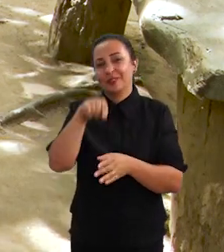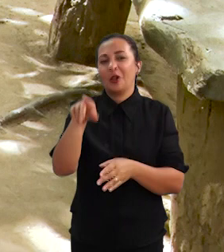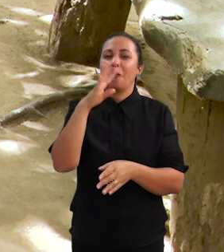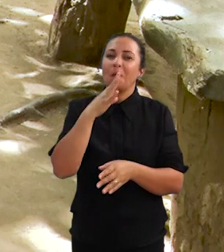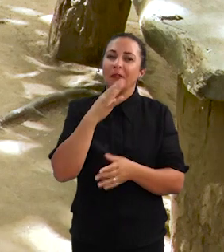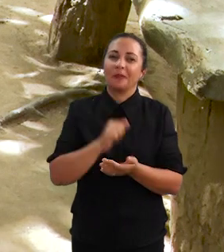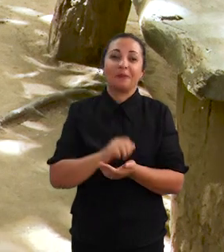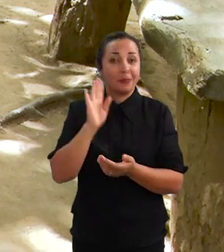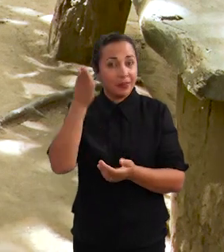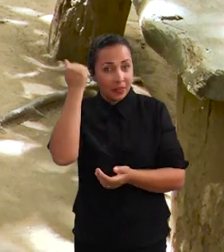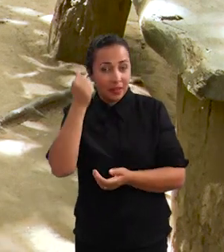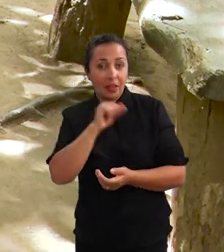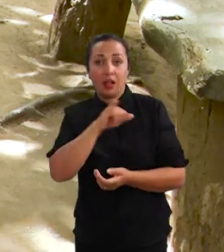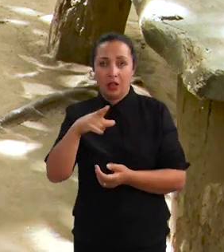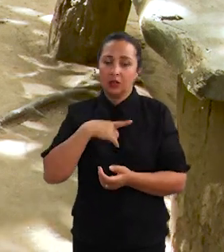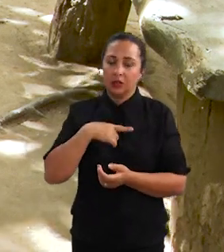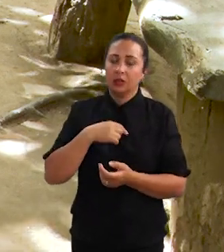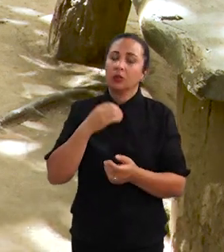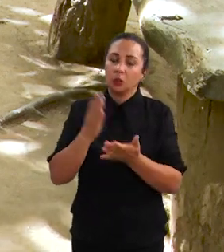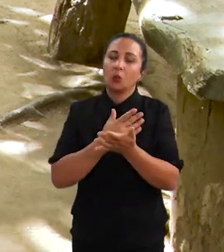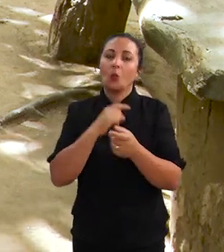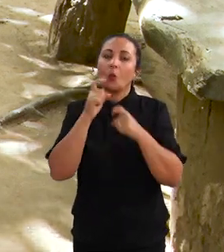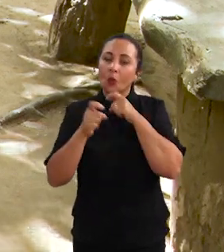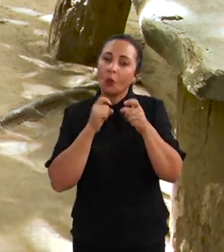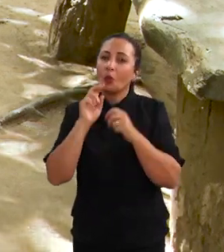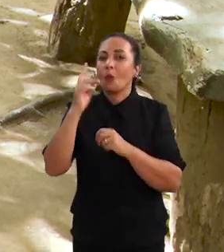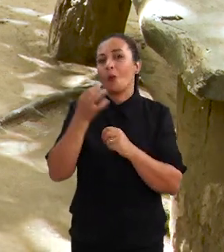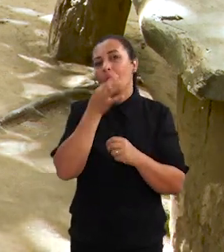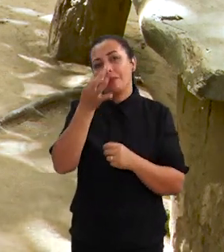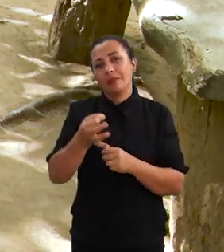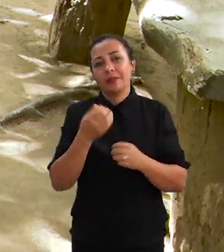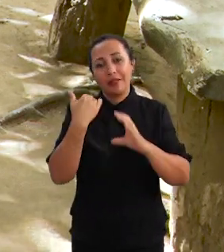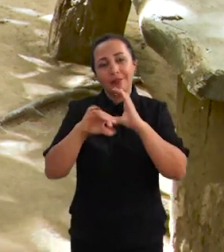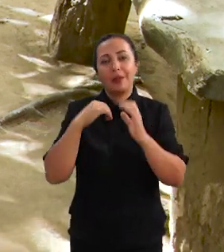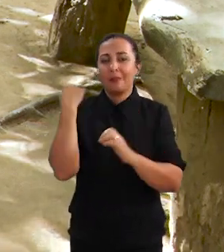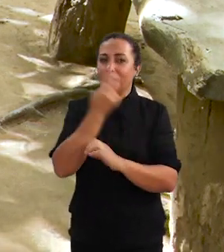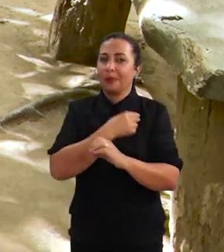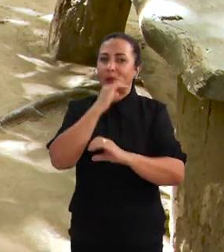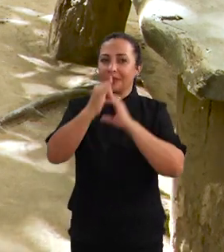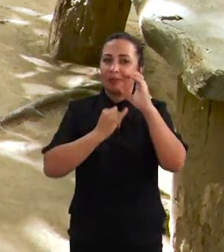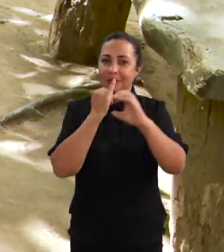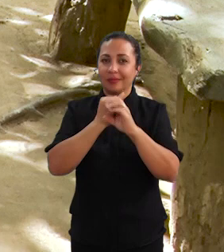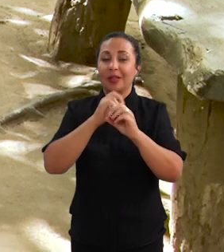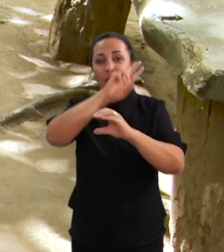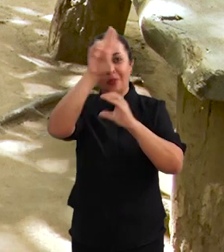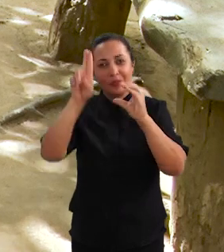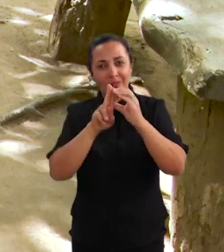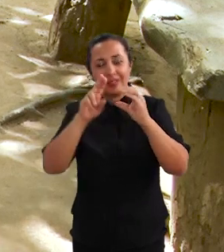você conhecer. E já sabe, se você tem alguma dúvida ou sugestão, envia para o nosso e-mail